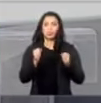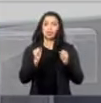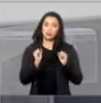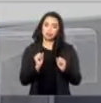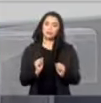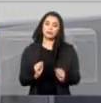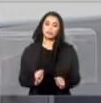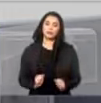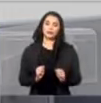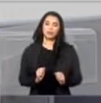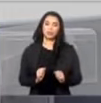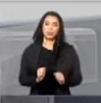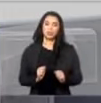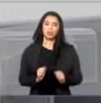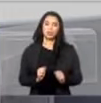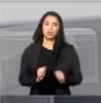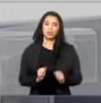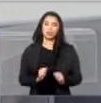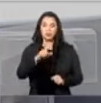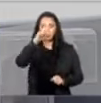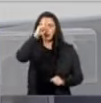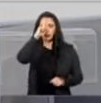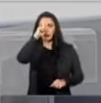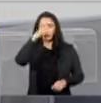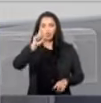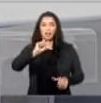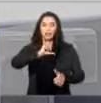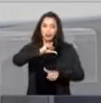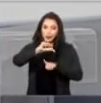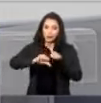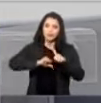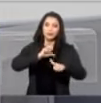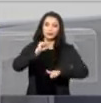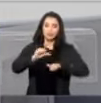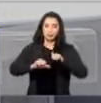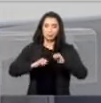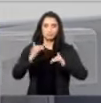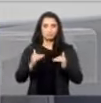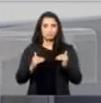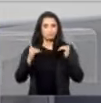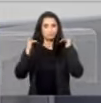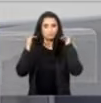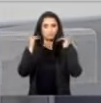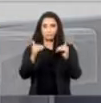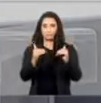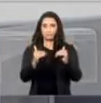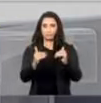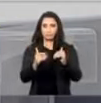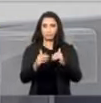possível que a gente se reinvente, como já em outras ocasiões nos reinventamos.